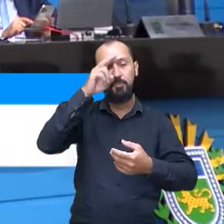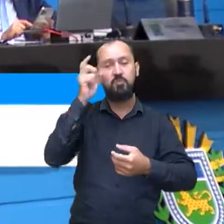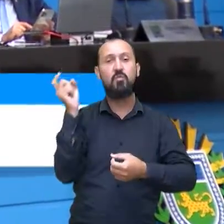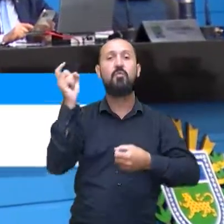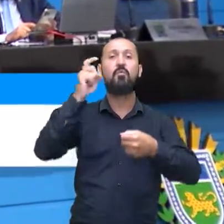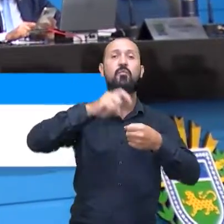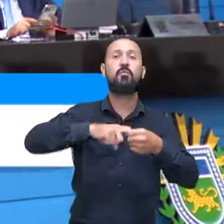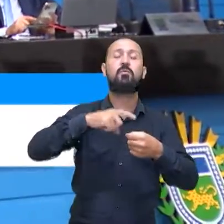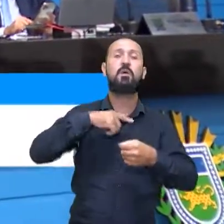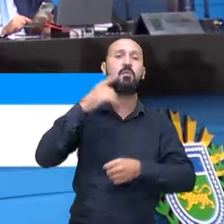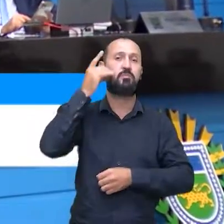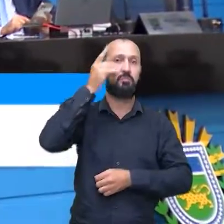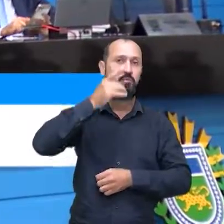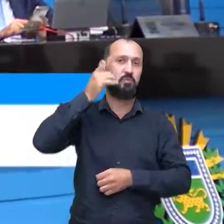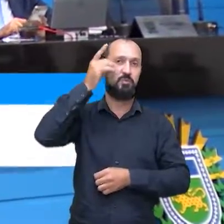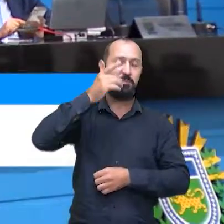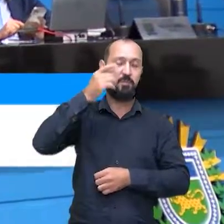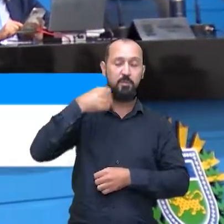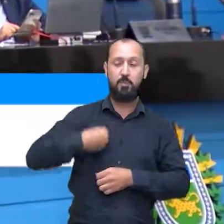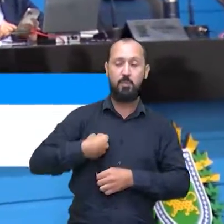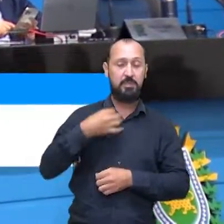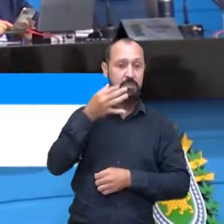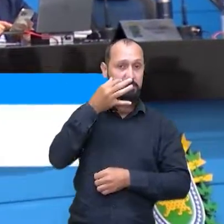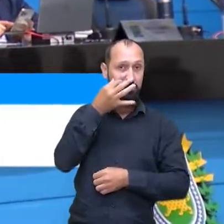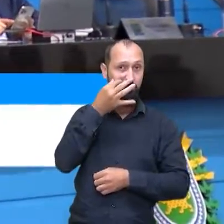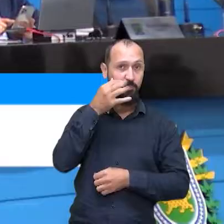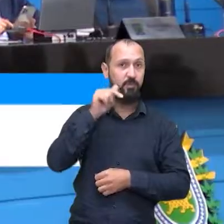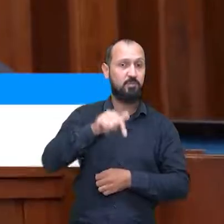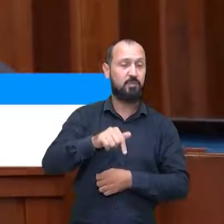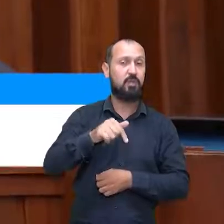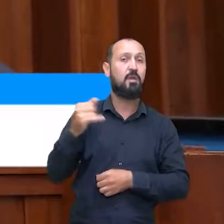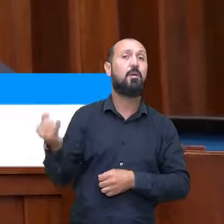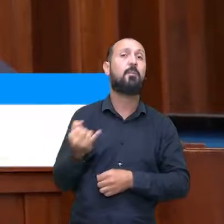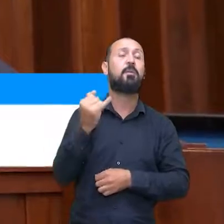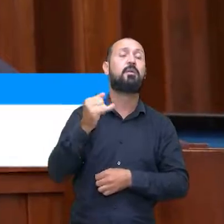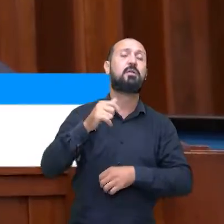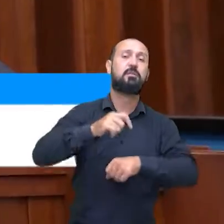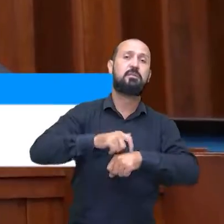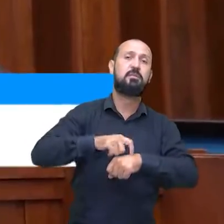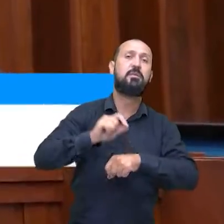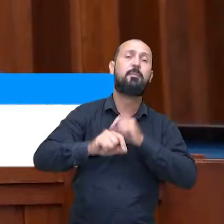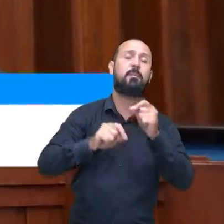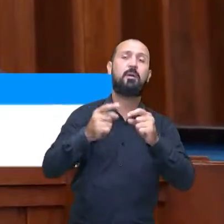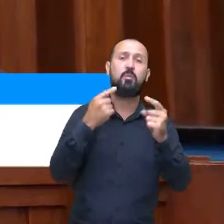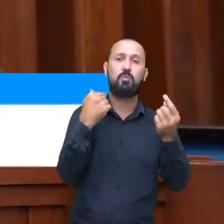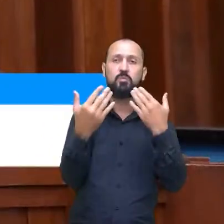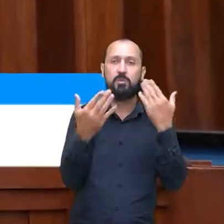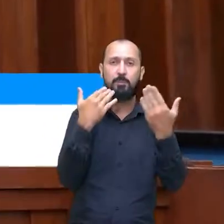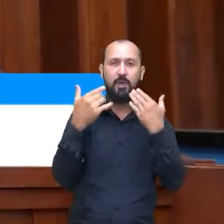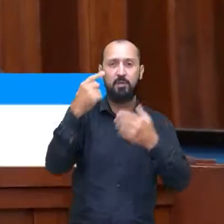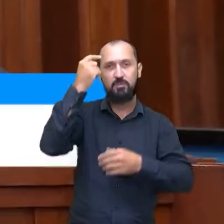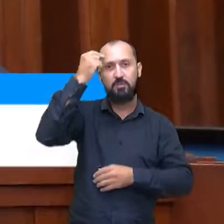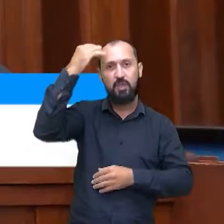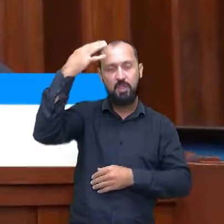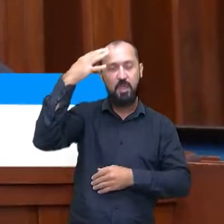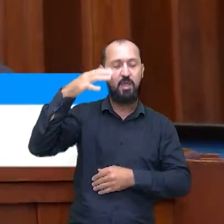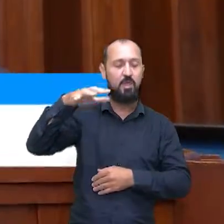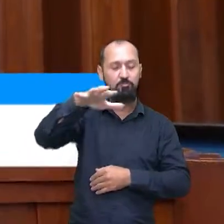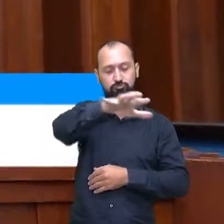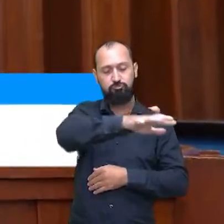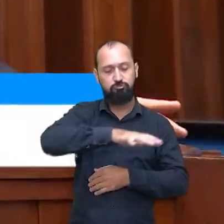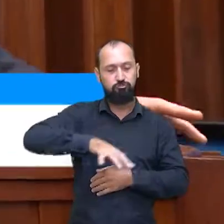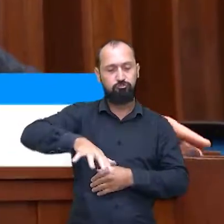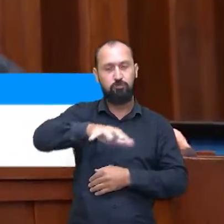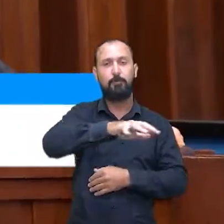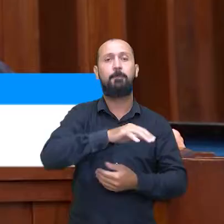do possível retorno presencial dos deputados à Assembleia e a importância desse movimento para o debate de